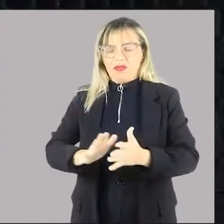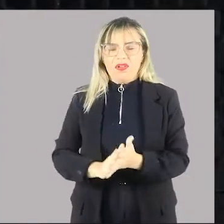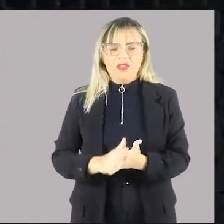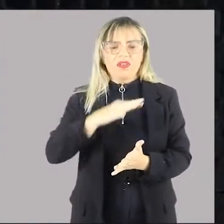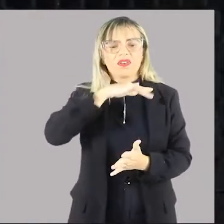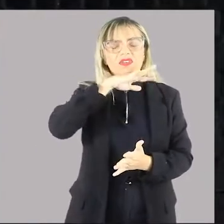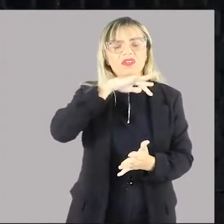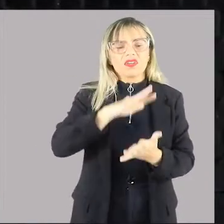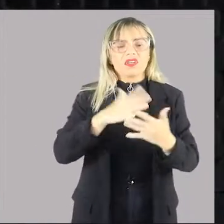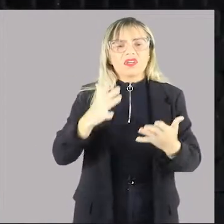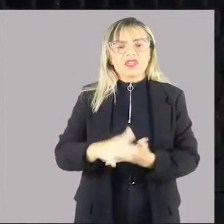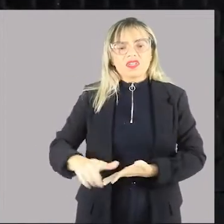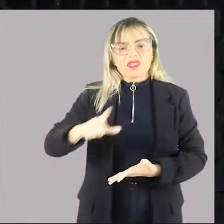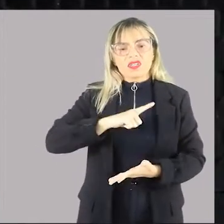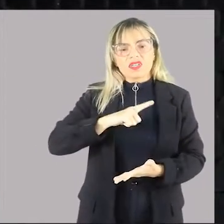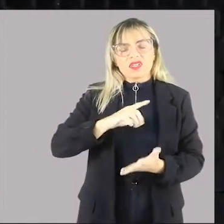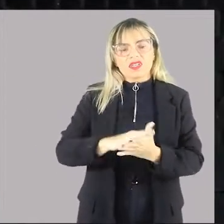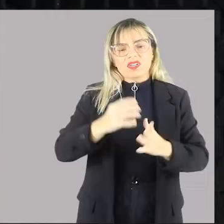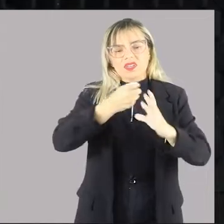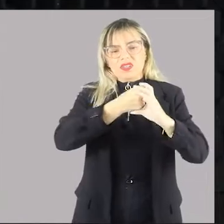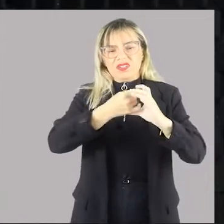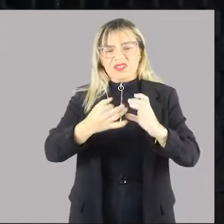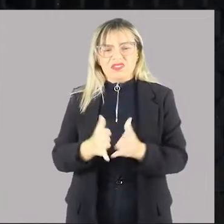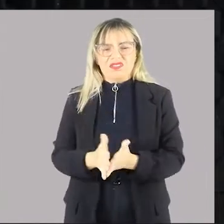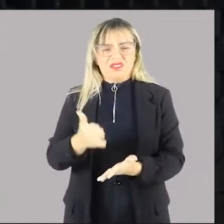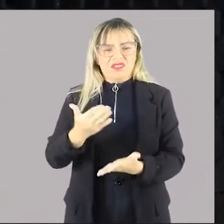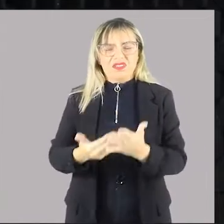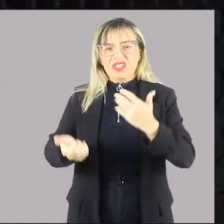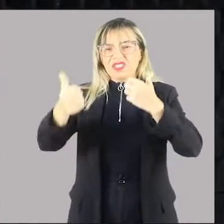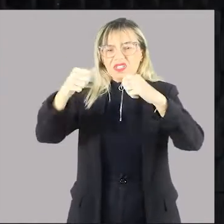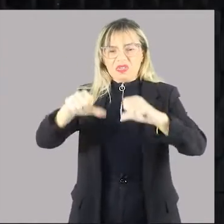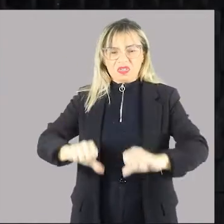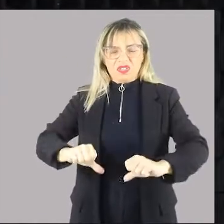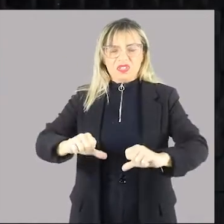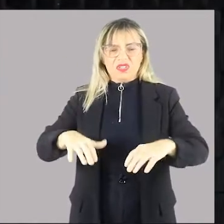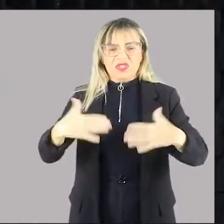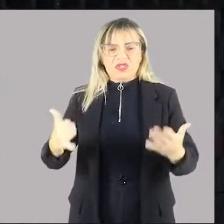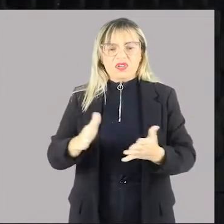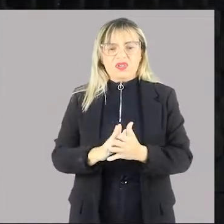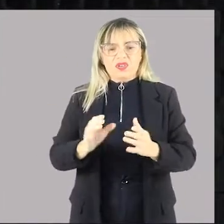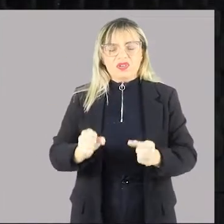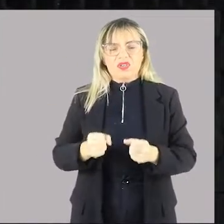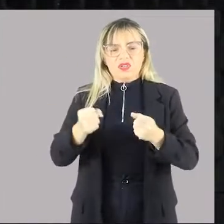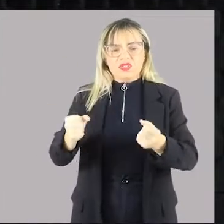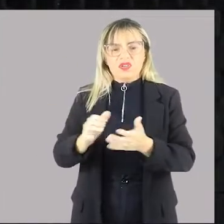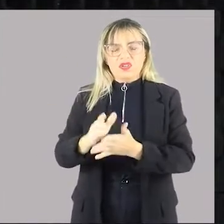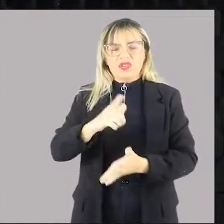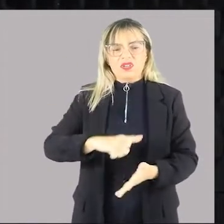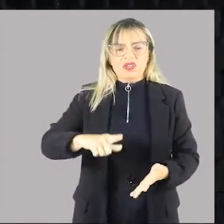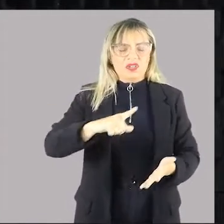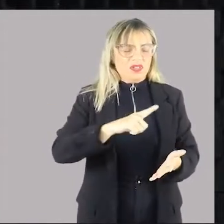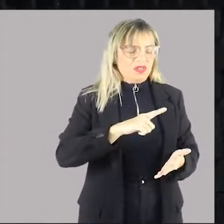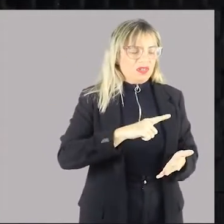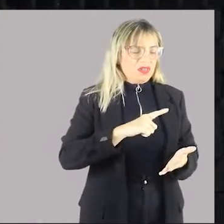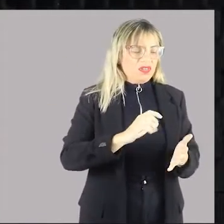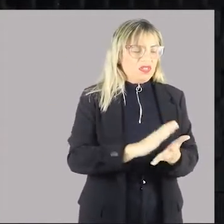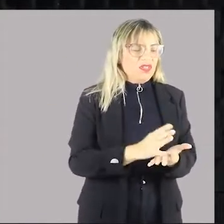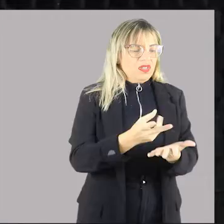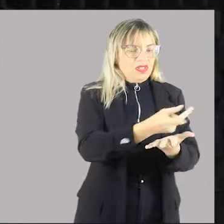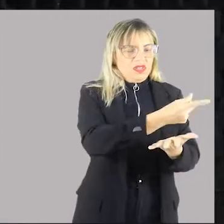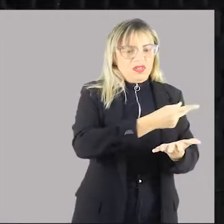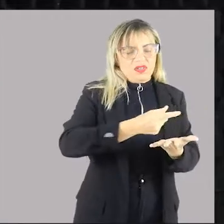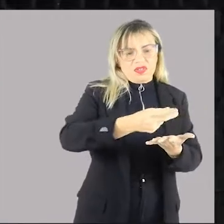Né? Porque eu tenho outros elementos de precariedade. De repente eu posso ter uma renda que me